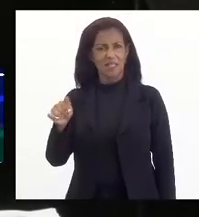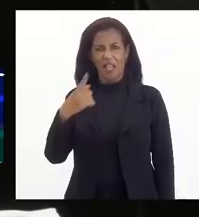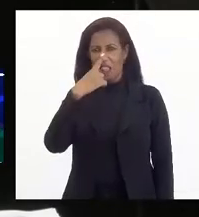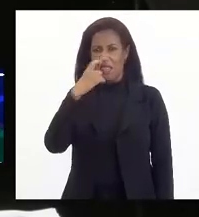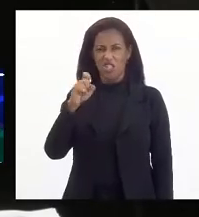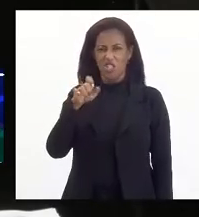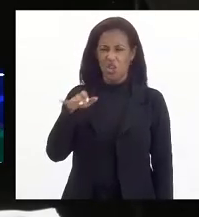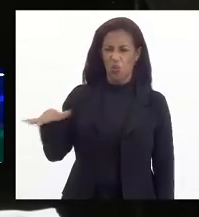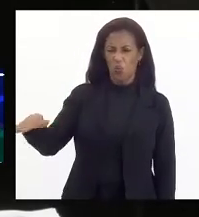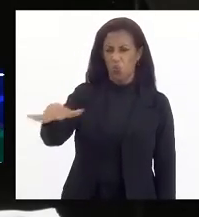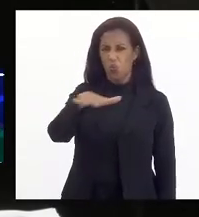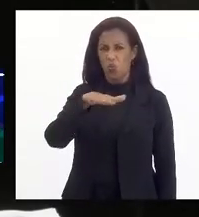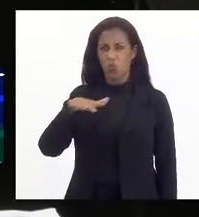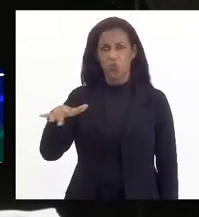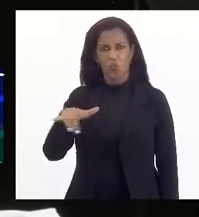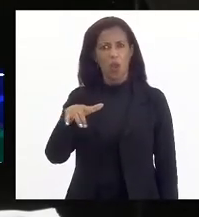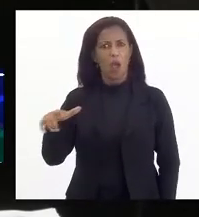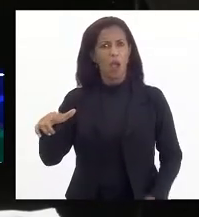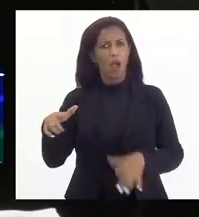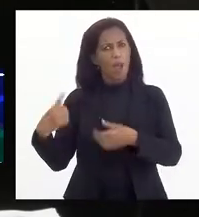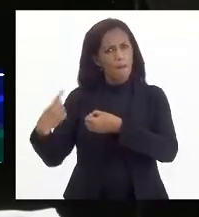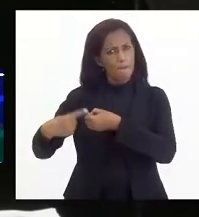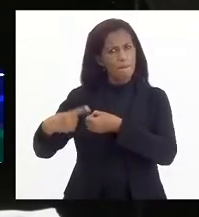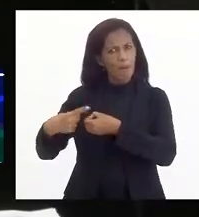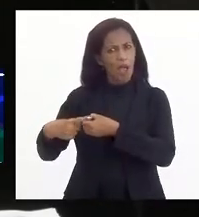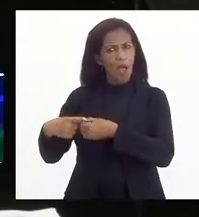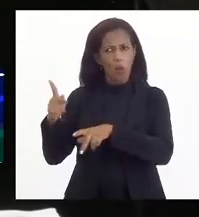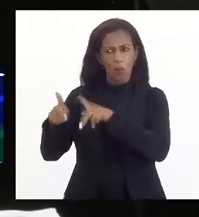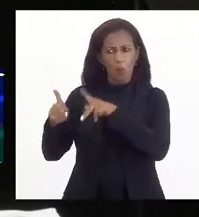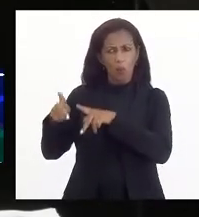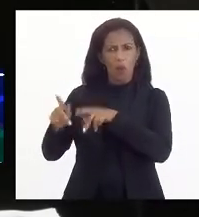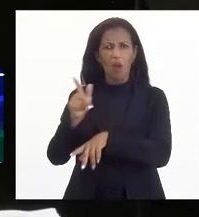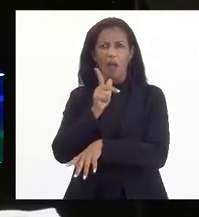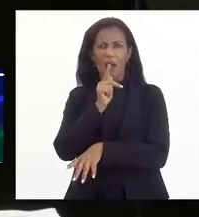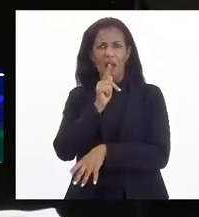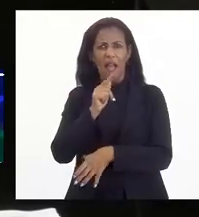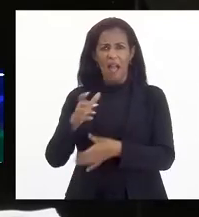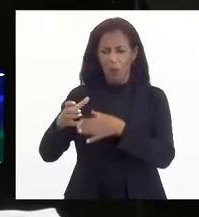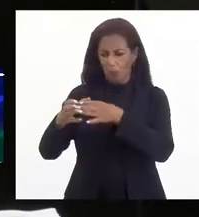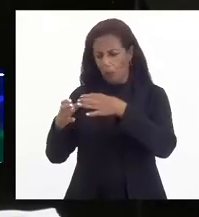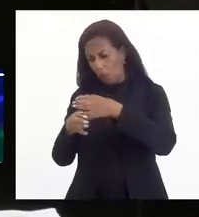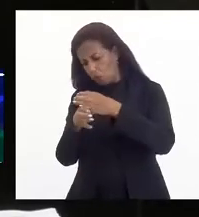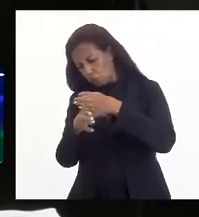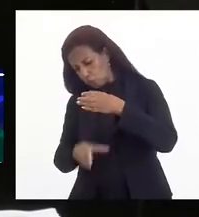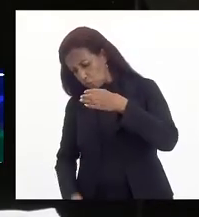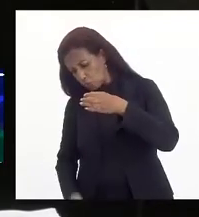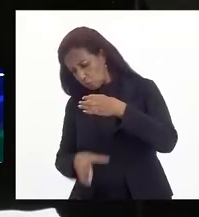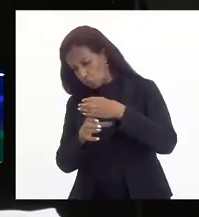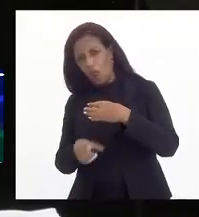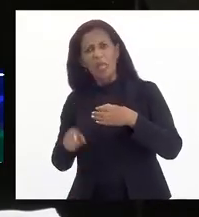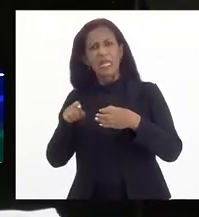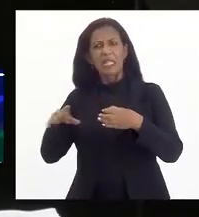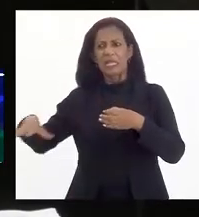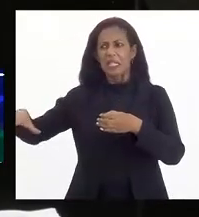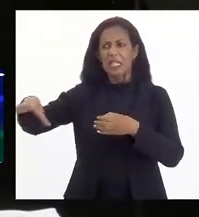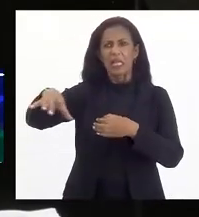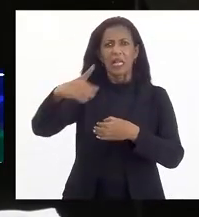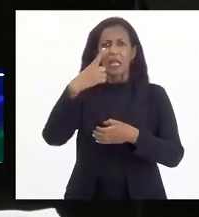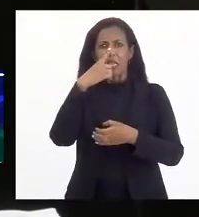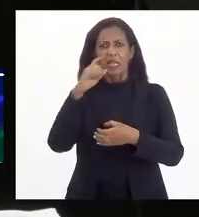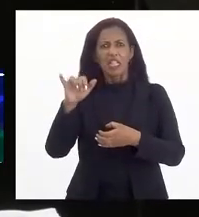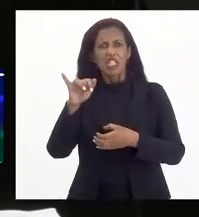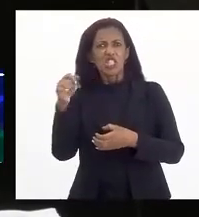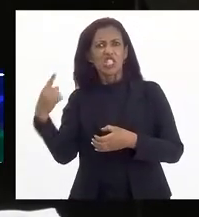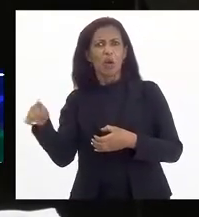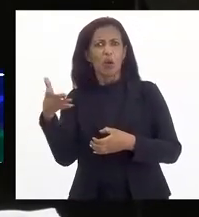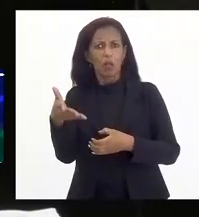uma área um bairro na zona leste muito populoso que a água é água de poço e queria instalar o Lixão ali que eu tirar